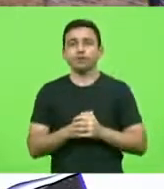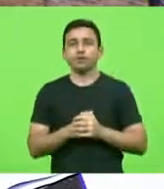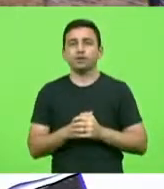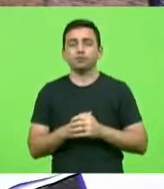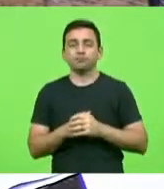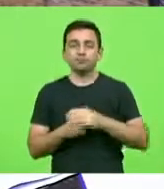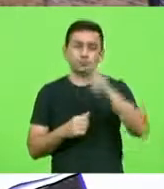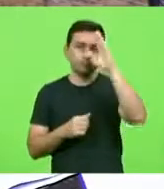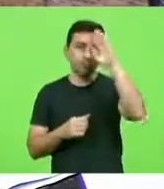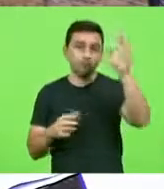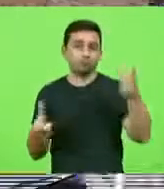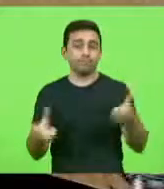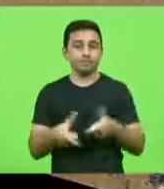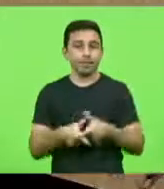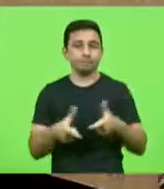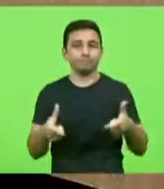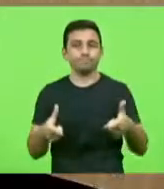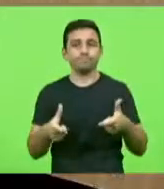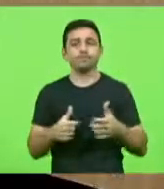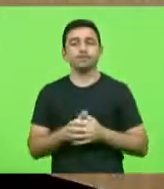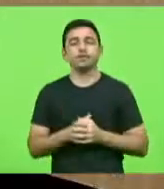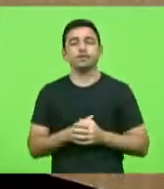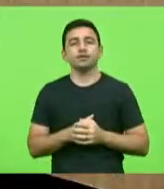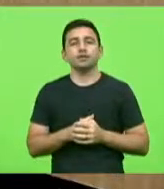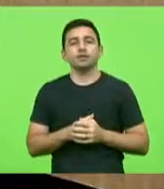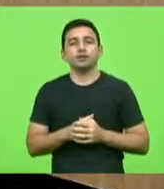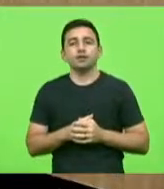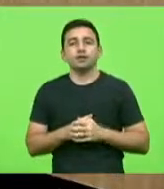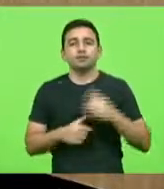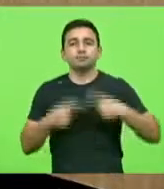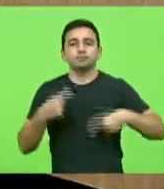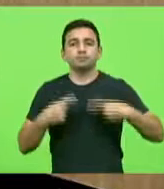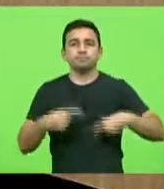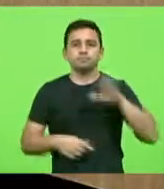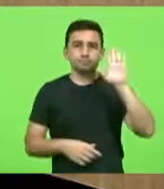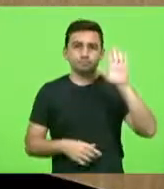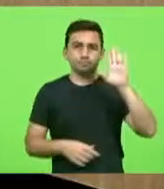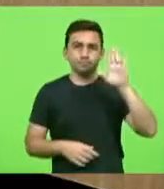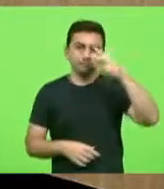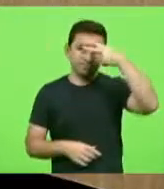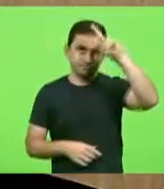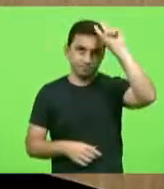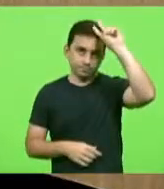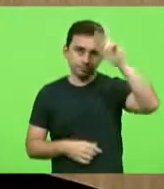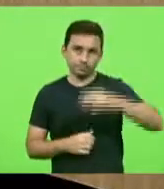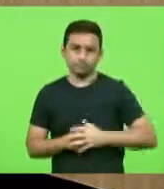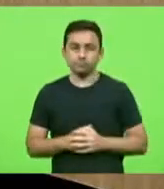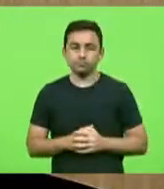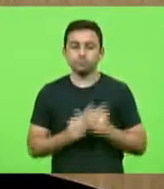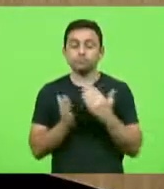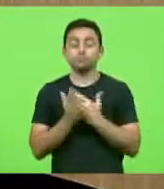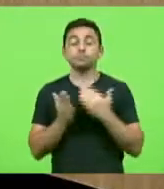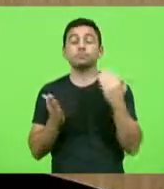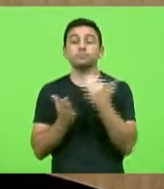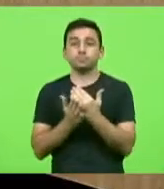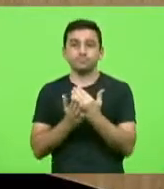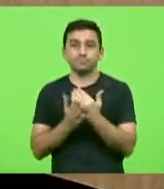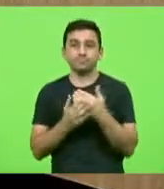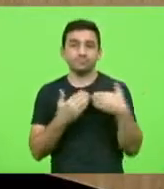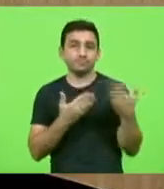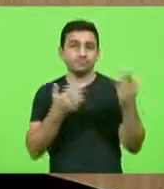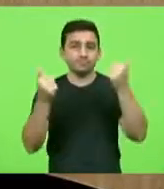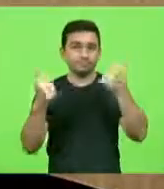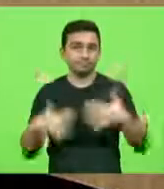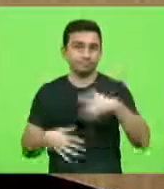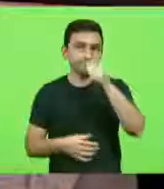pequeno. Para discutir, senhor presidente. Para discutir com a palavra o deputado Milton Albus. Só acrescentando a fala pertinente do deputado